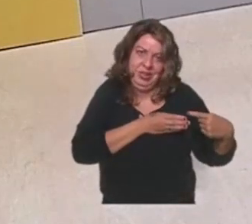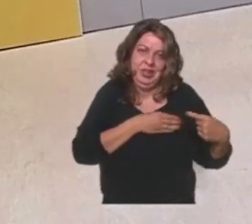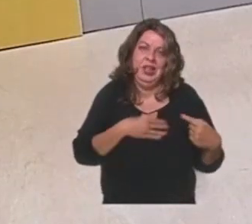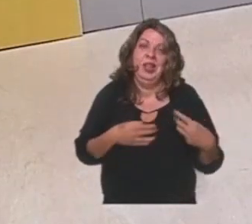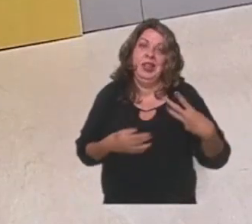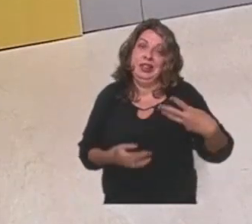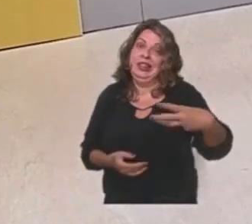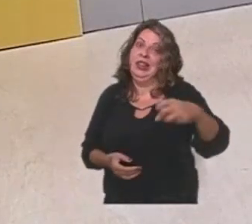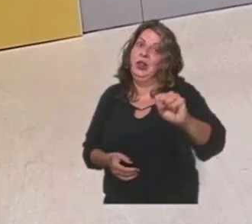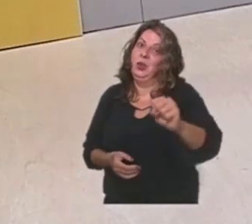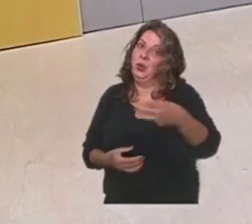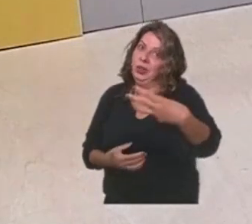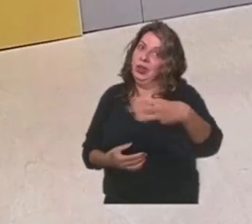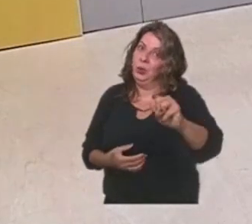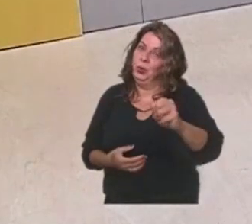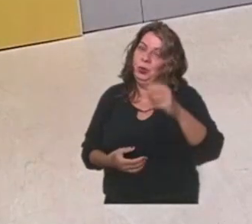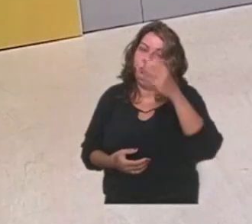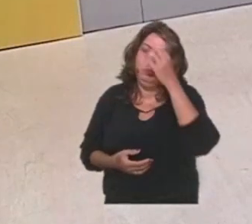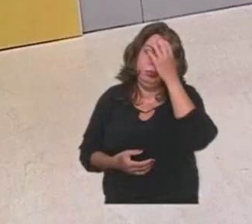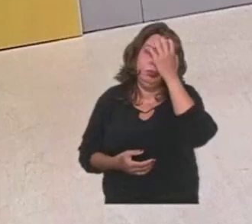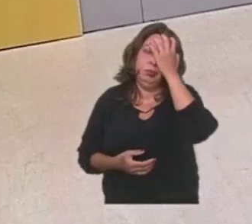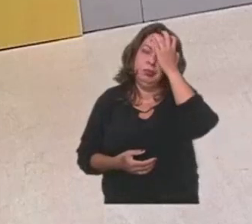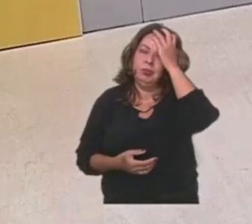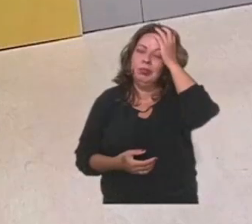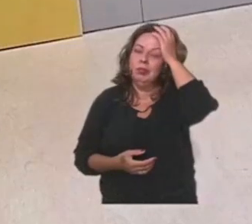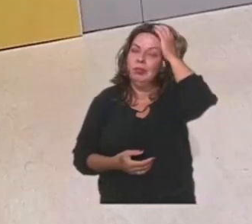38. 38.